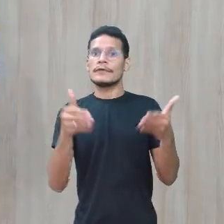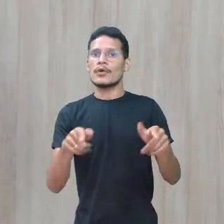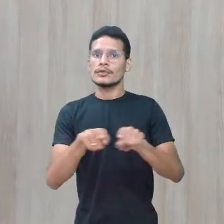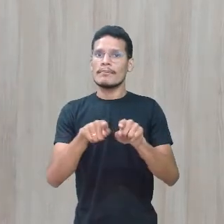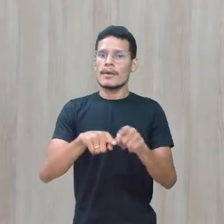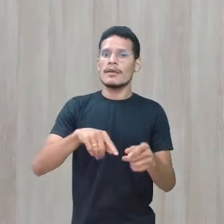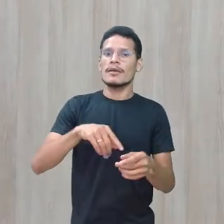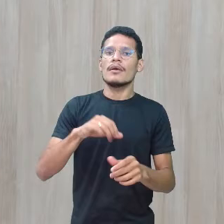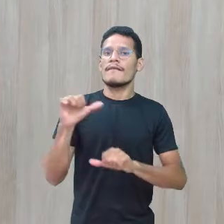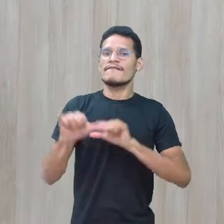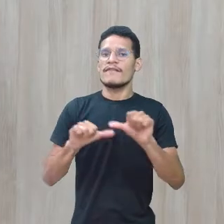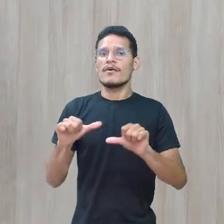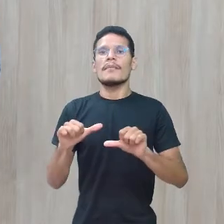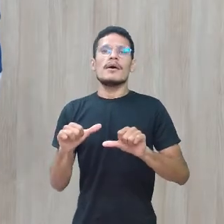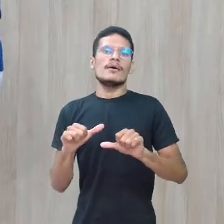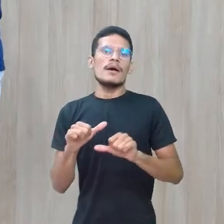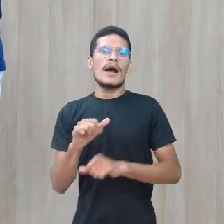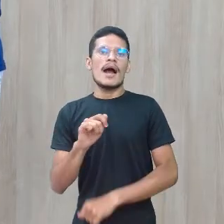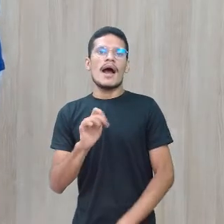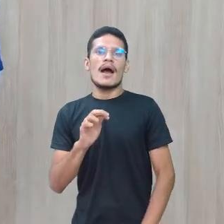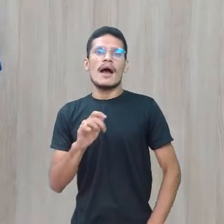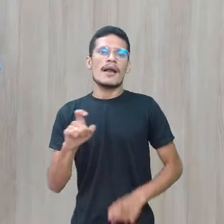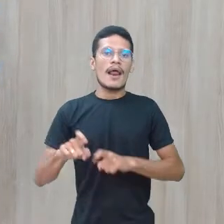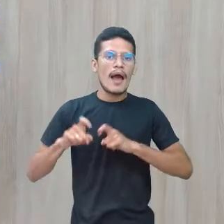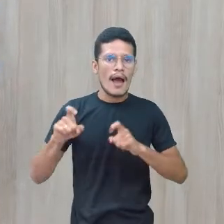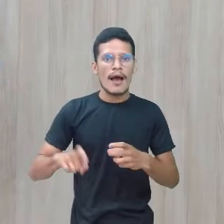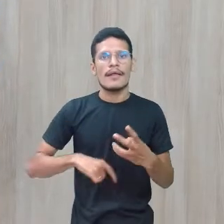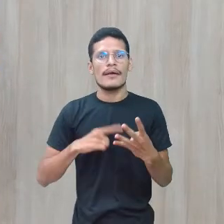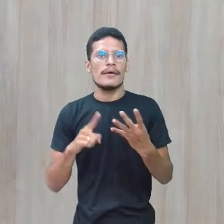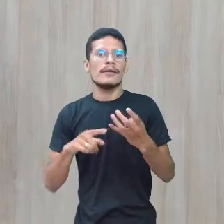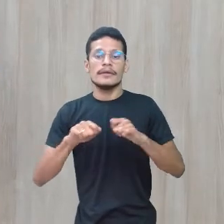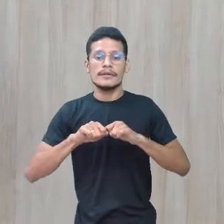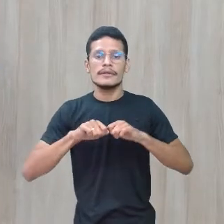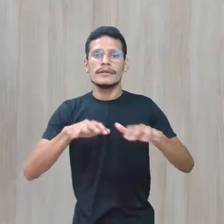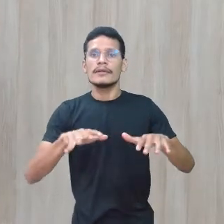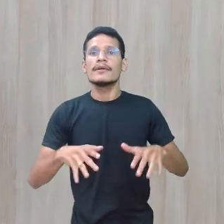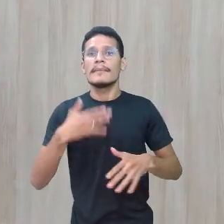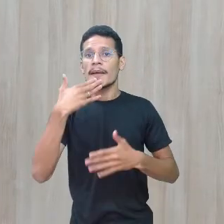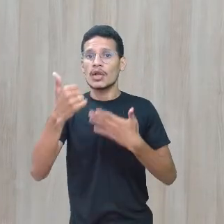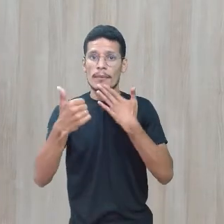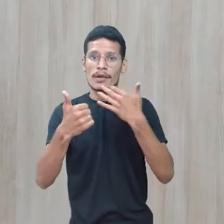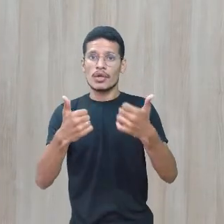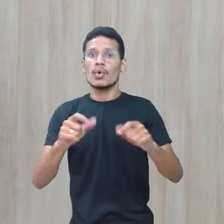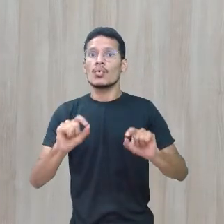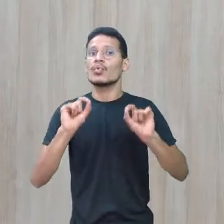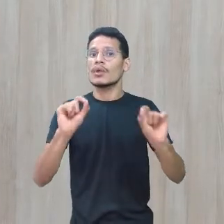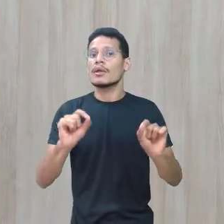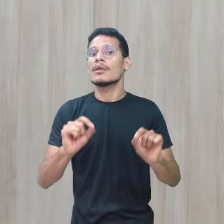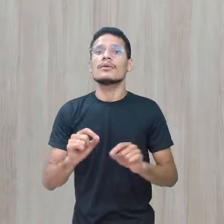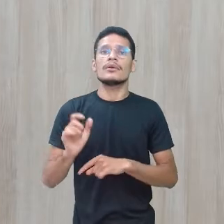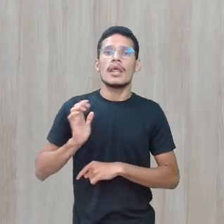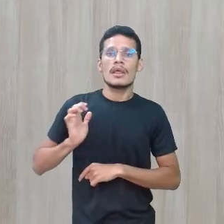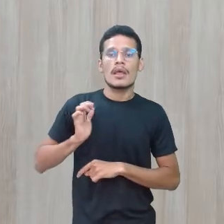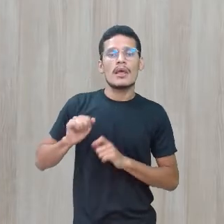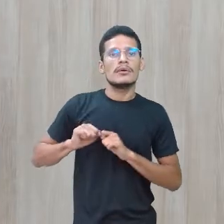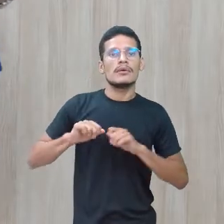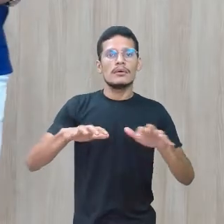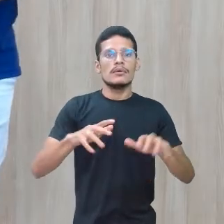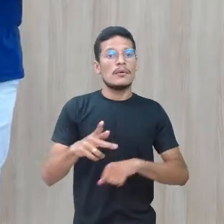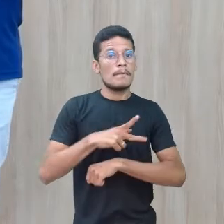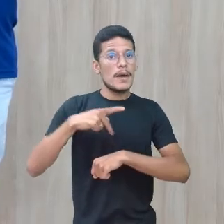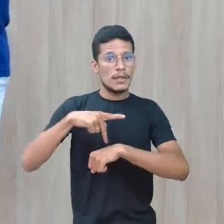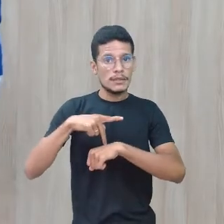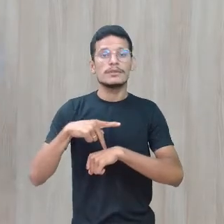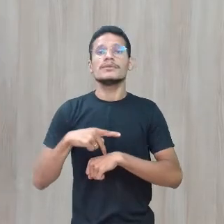reforma agrária, né, de distribuição melhor, de melhor distribuição da riqueza, né, do